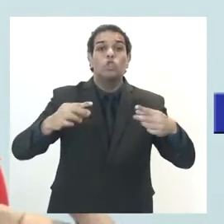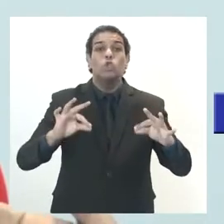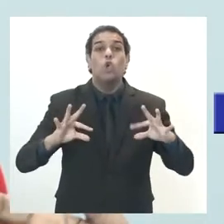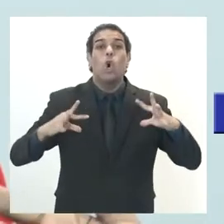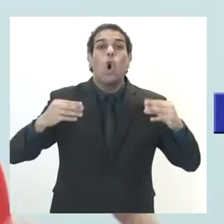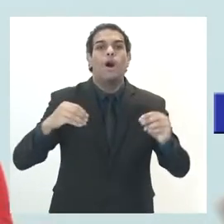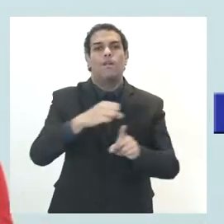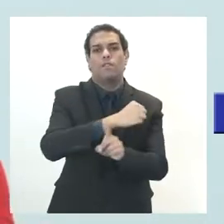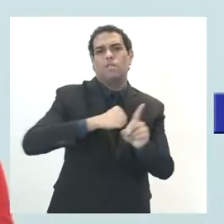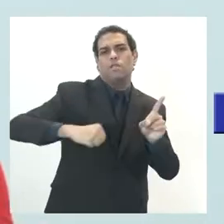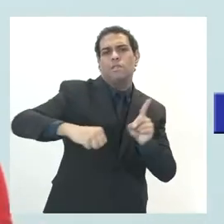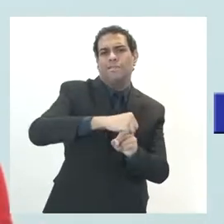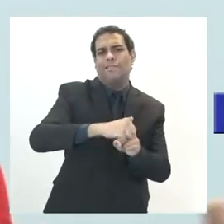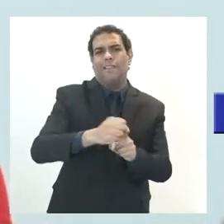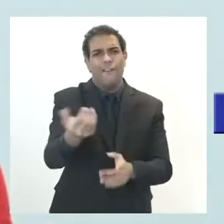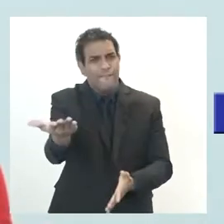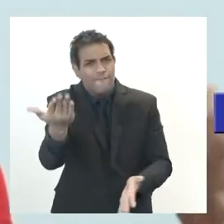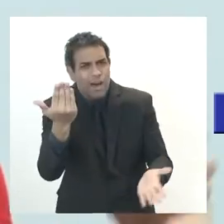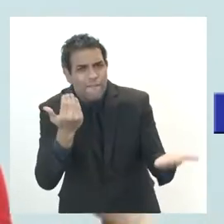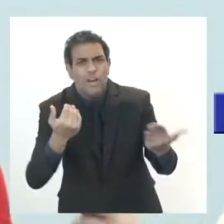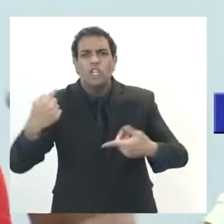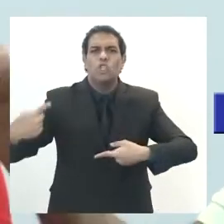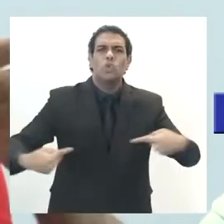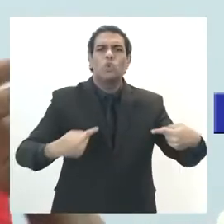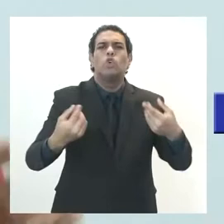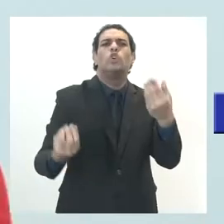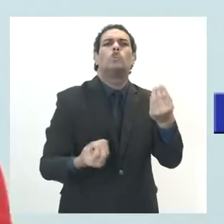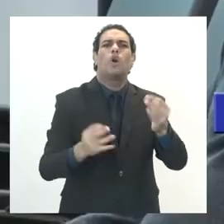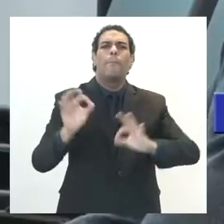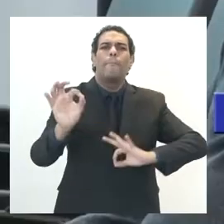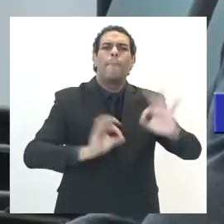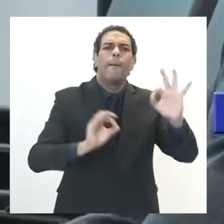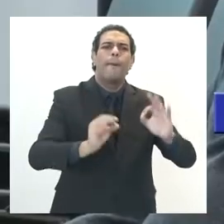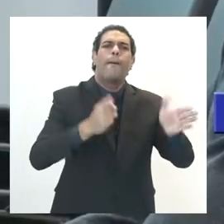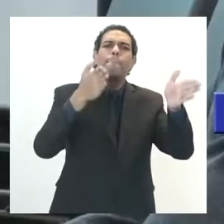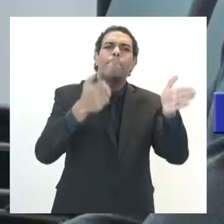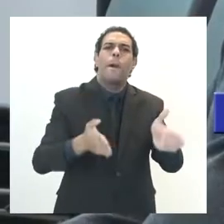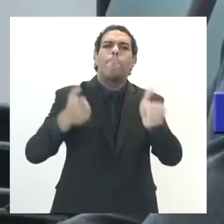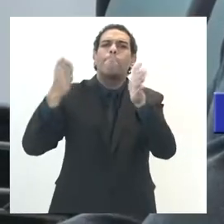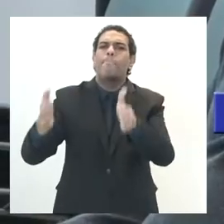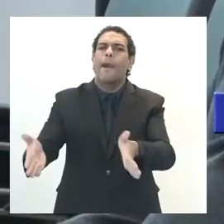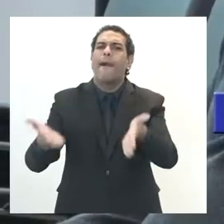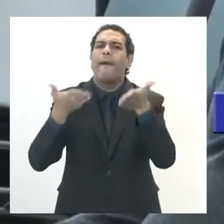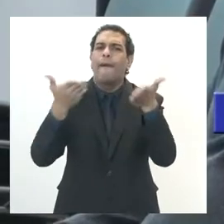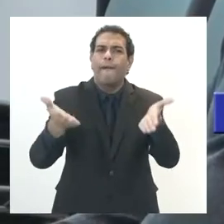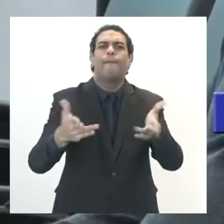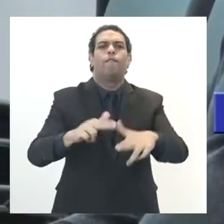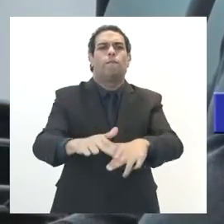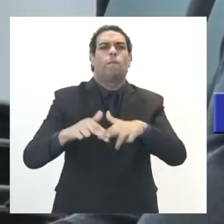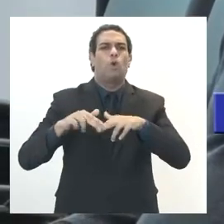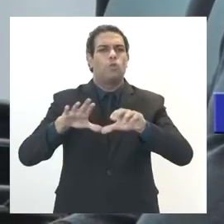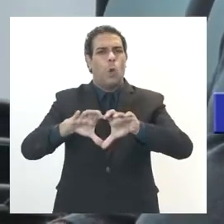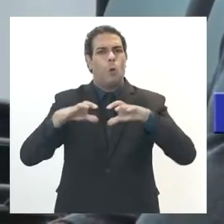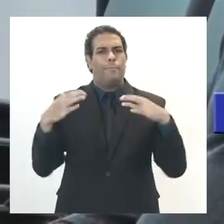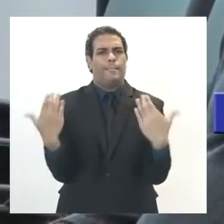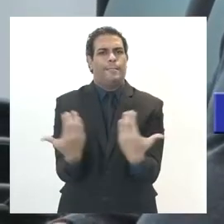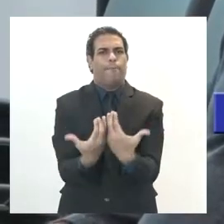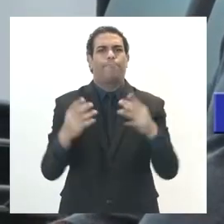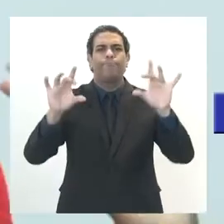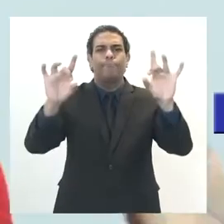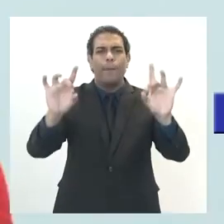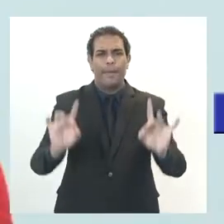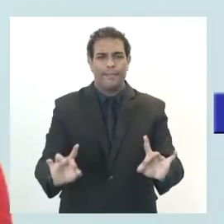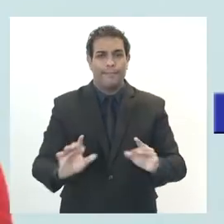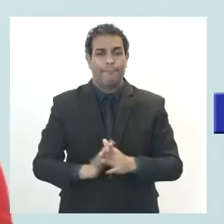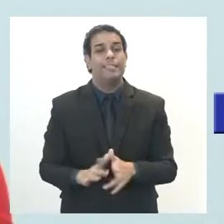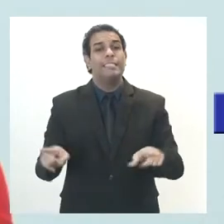bases venha venha discutir mais como está sendo feito aqui hoje através do deputado Paulo Ramos e